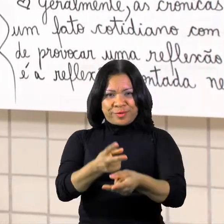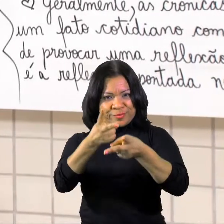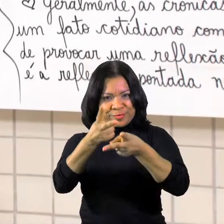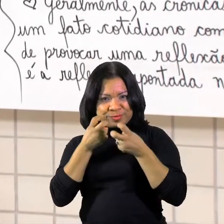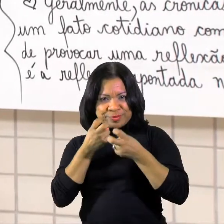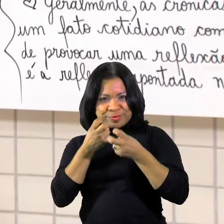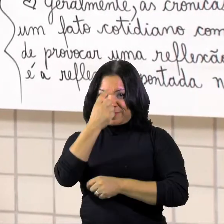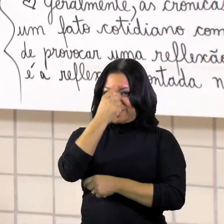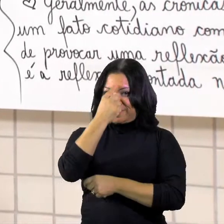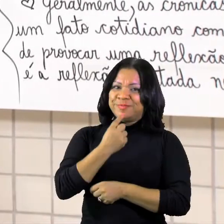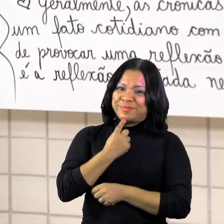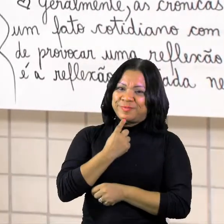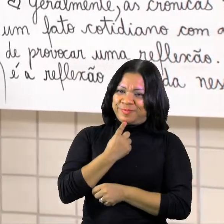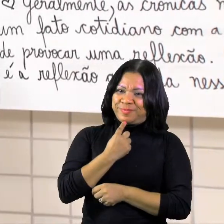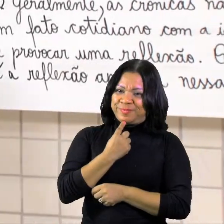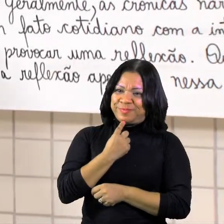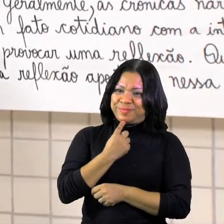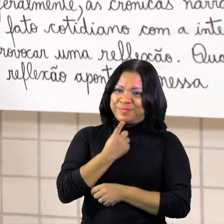imagem.